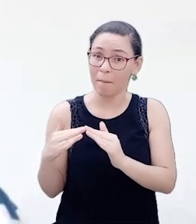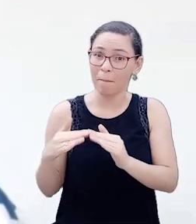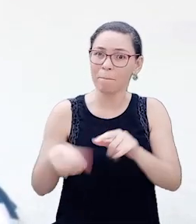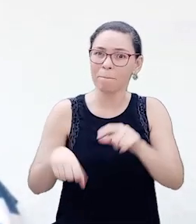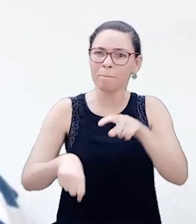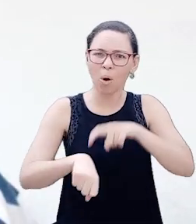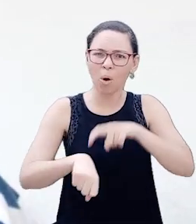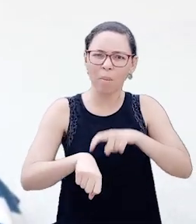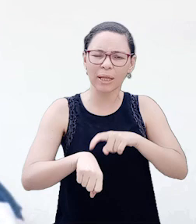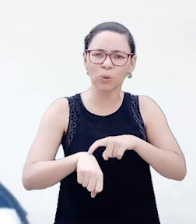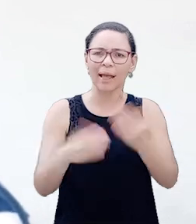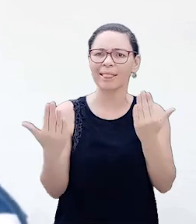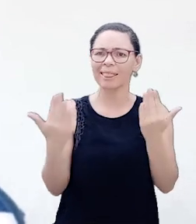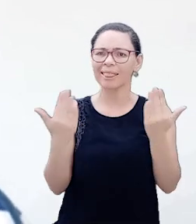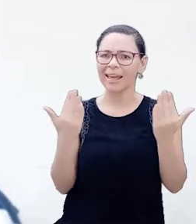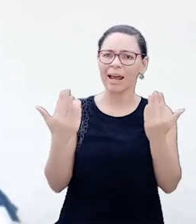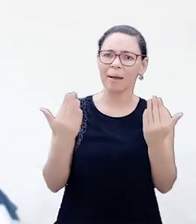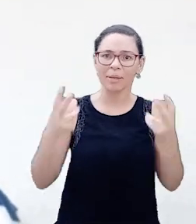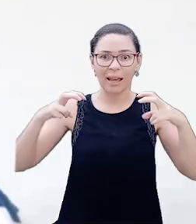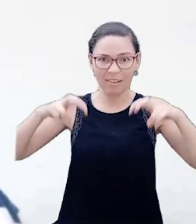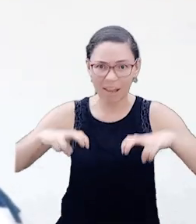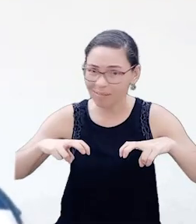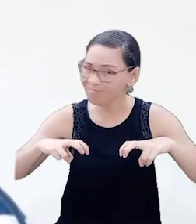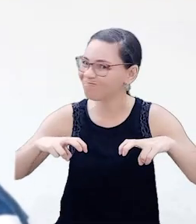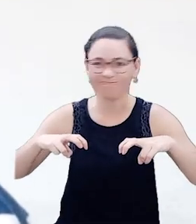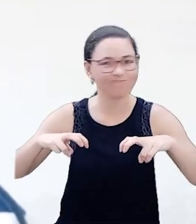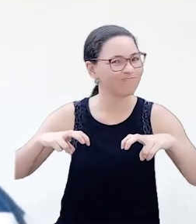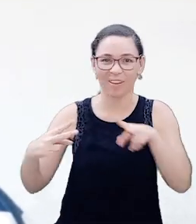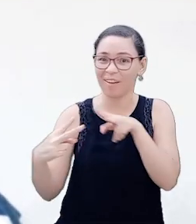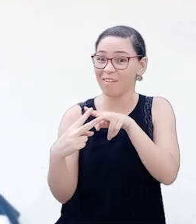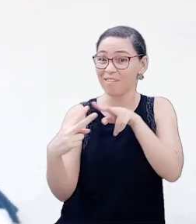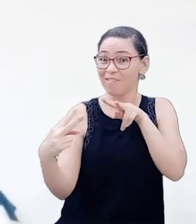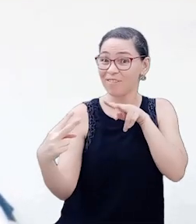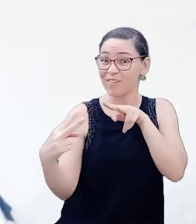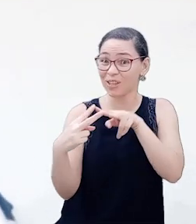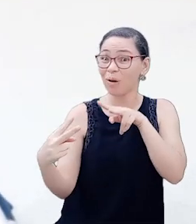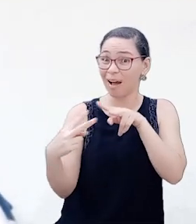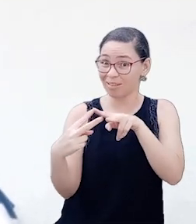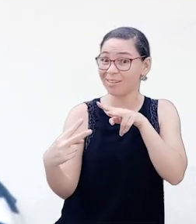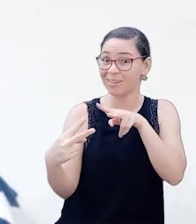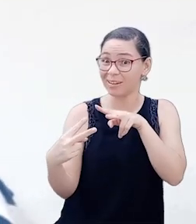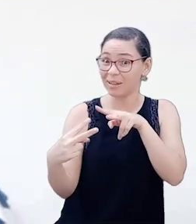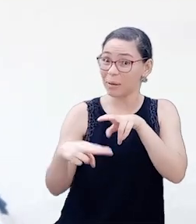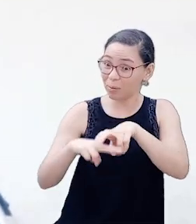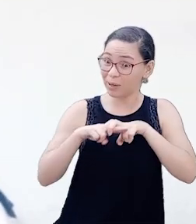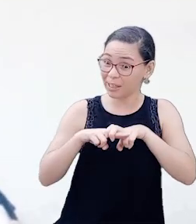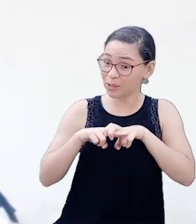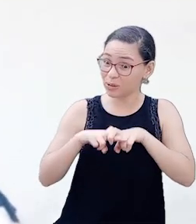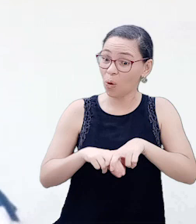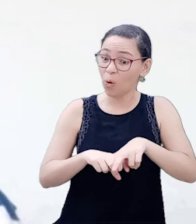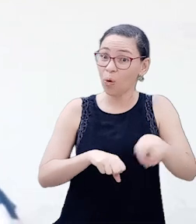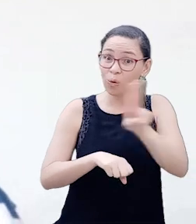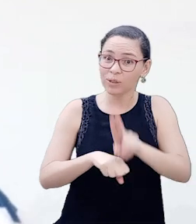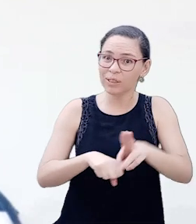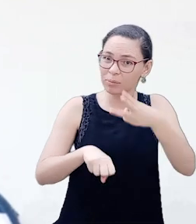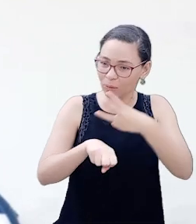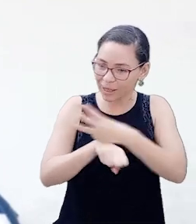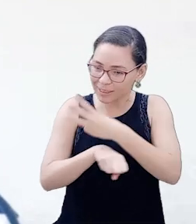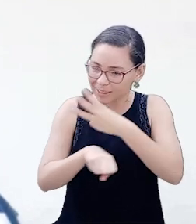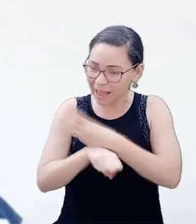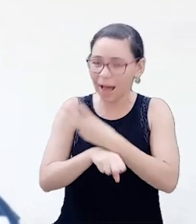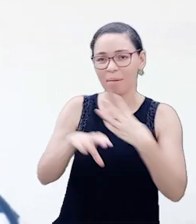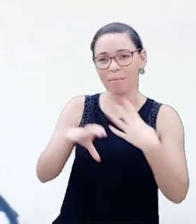online ou de outras formas, enviando tarefas por celular, por mensagem e as observações também. Isso